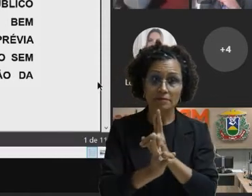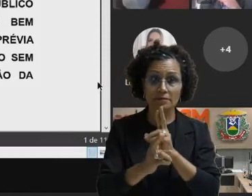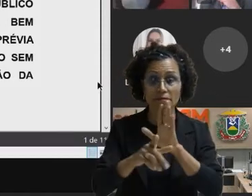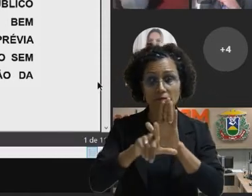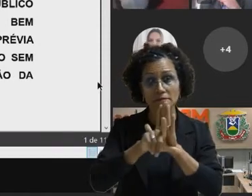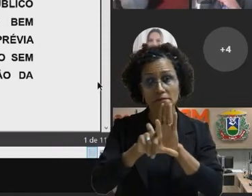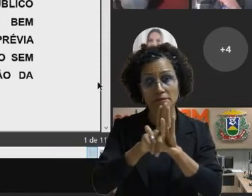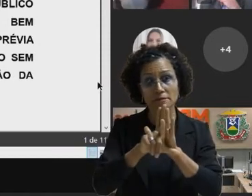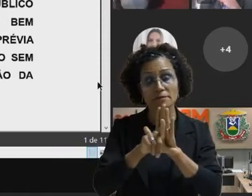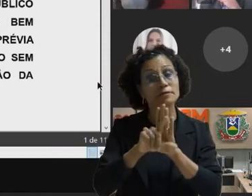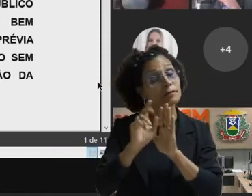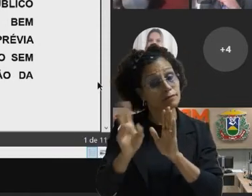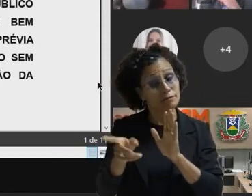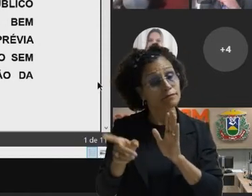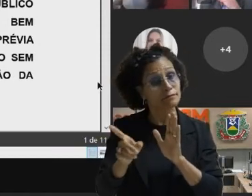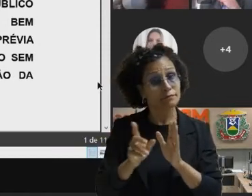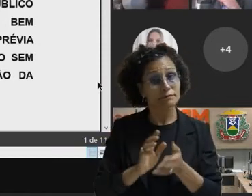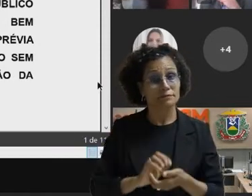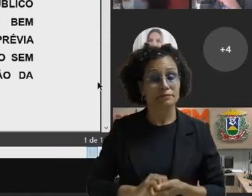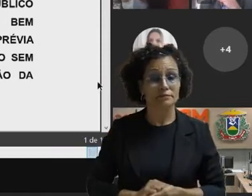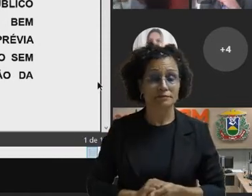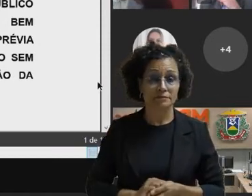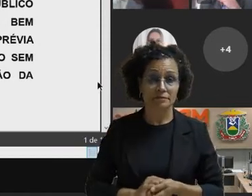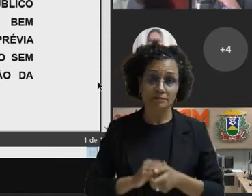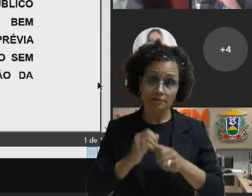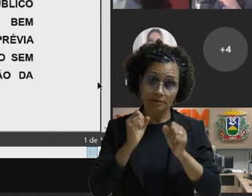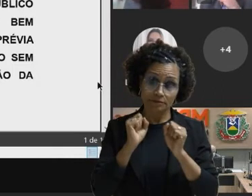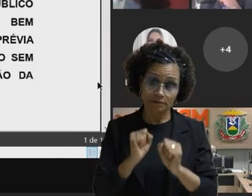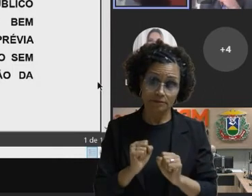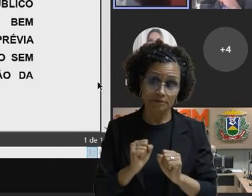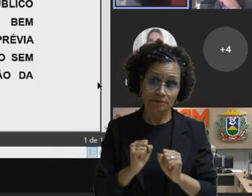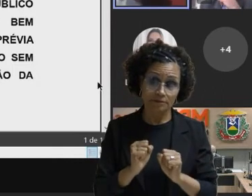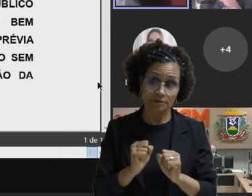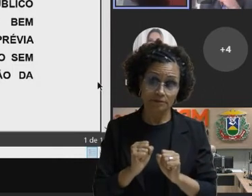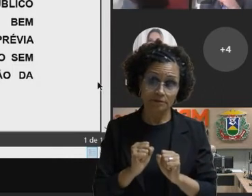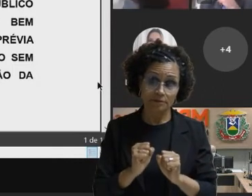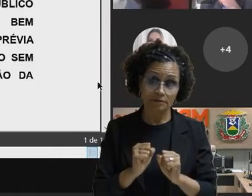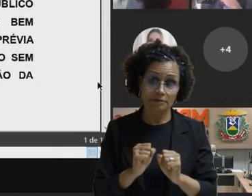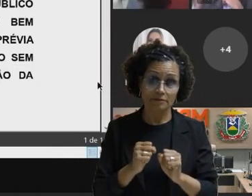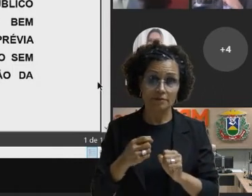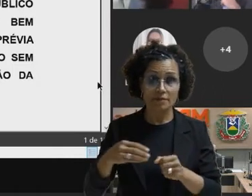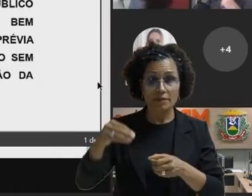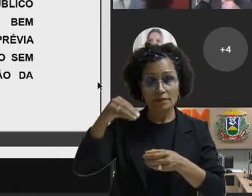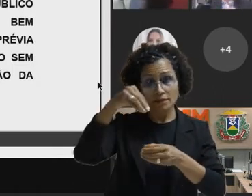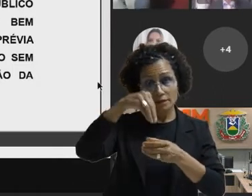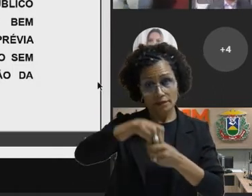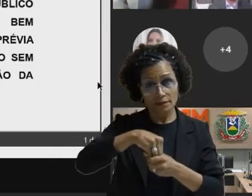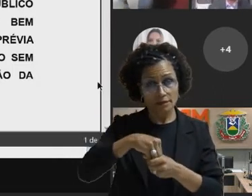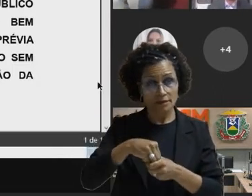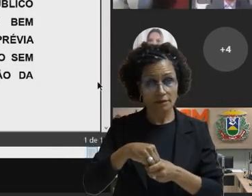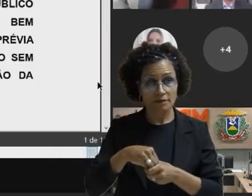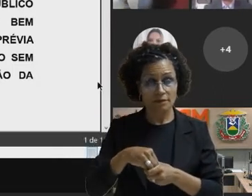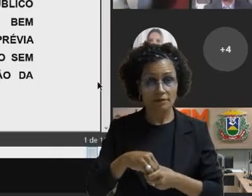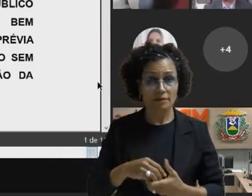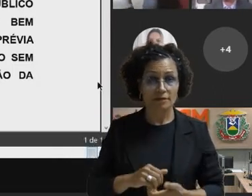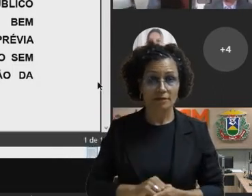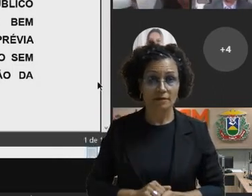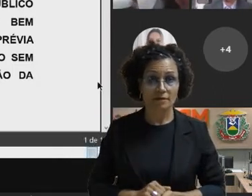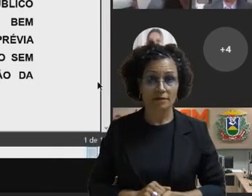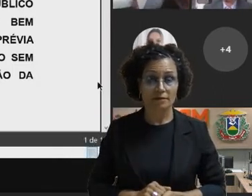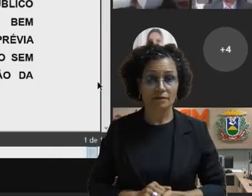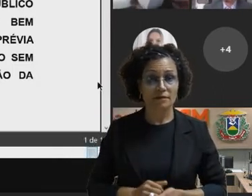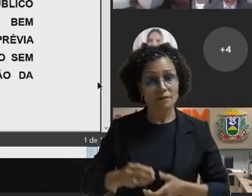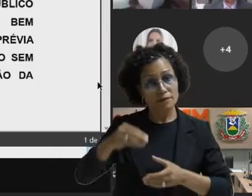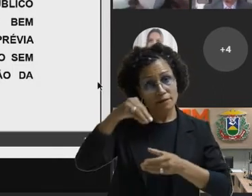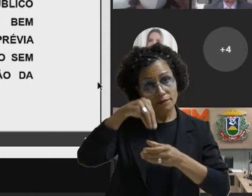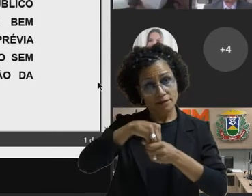concretos, que é o caso. Então, você pode, no curso ou no bojo, eu não gosto muito dessa expressão bojo, mas no bojo